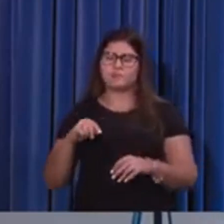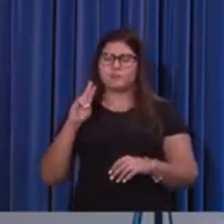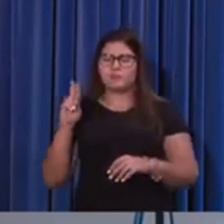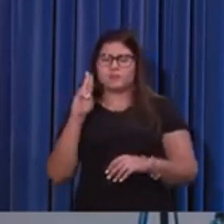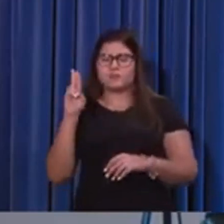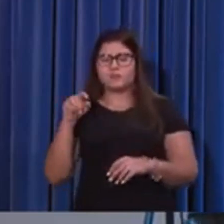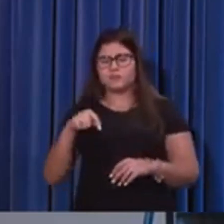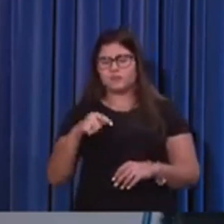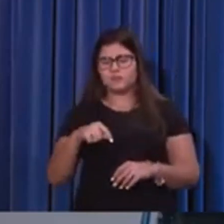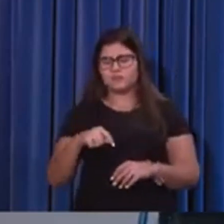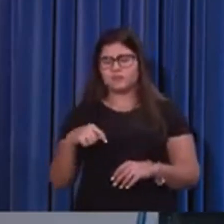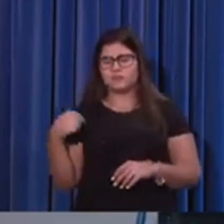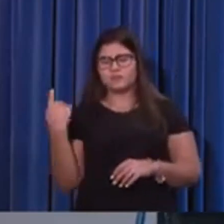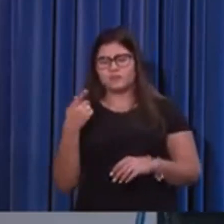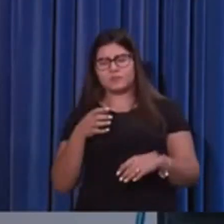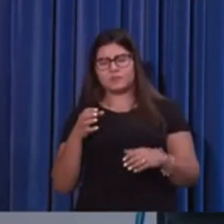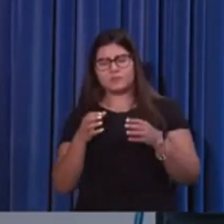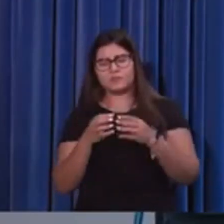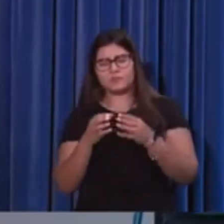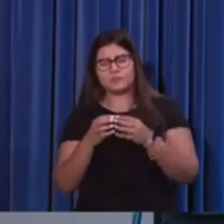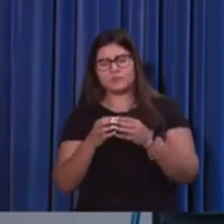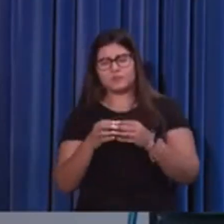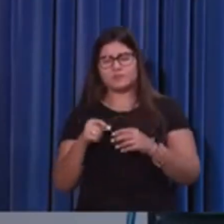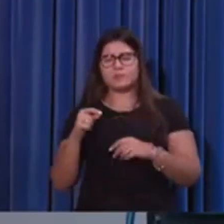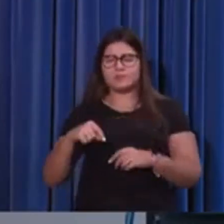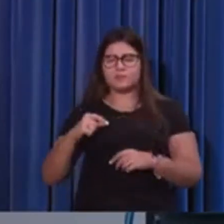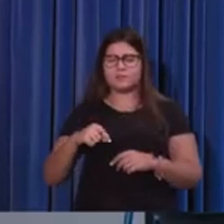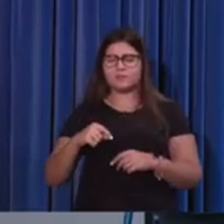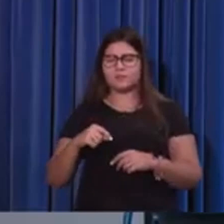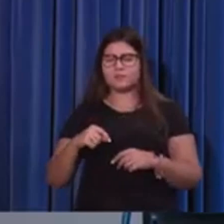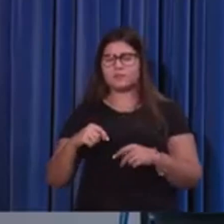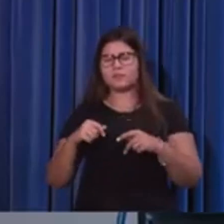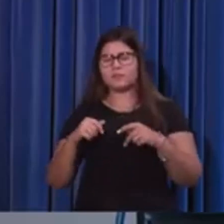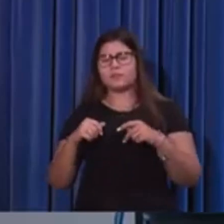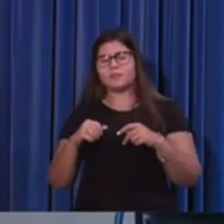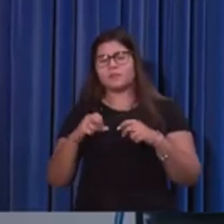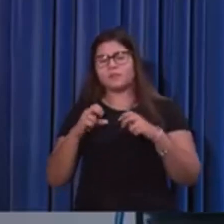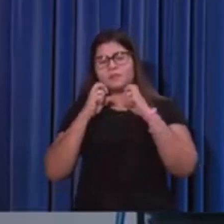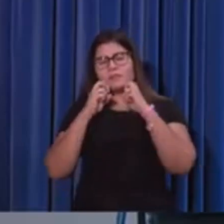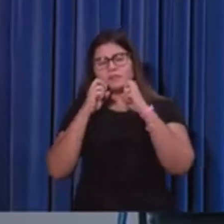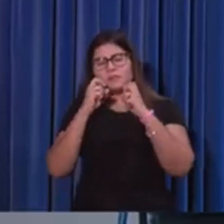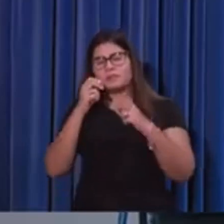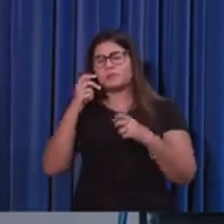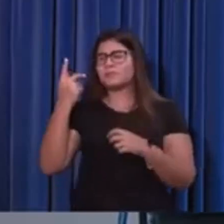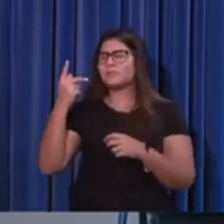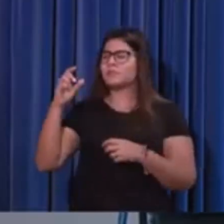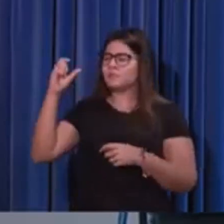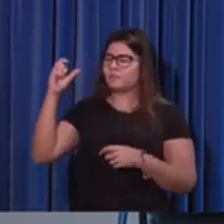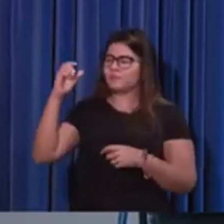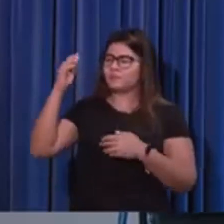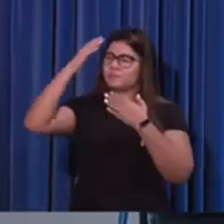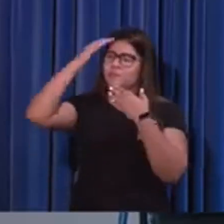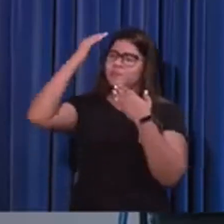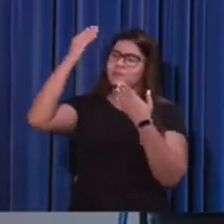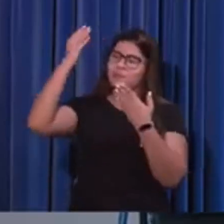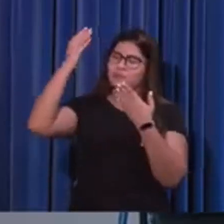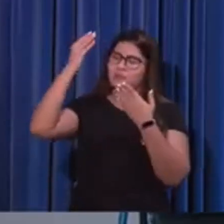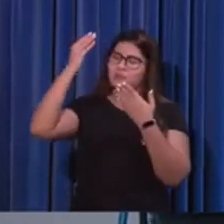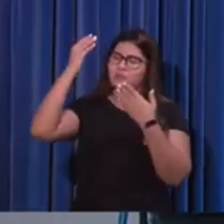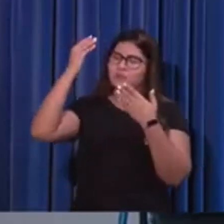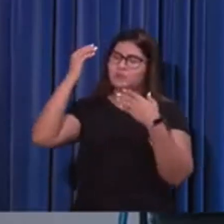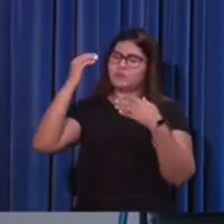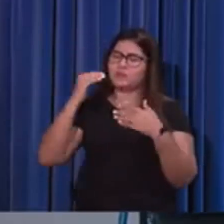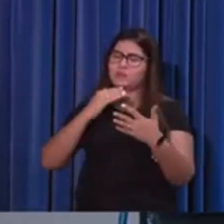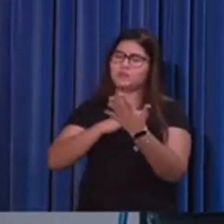nós nos congregarmos aqui, continuarmos cultuando, proclamando a Tua palavra. Obrigado também pelos recursos que têm